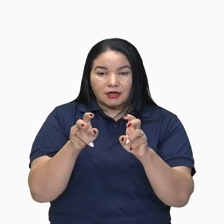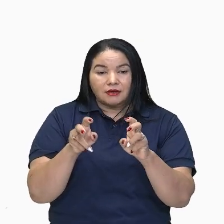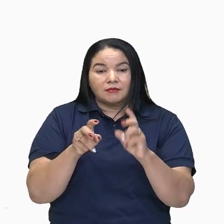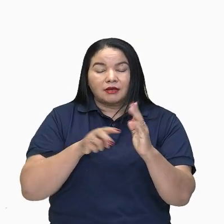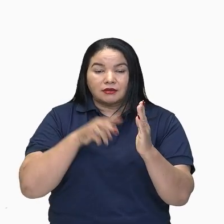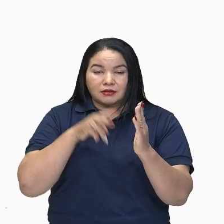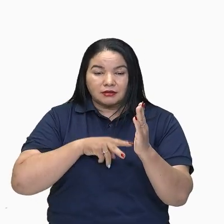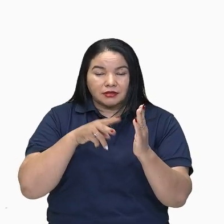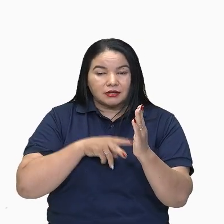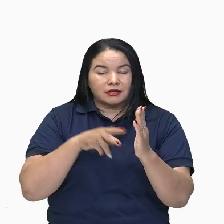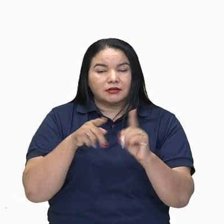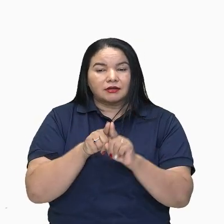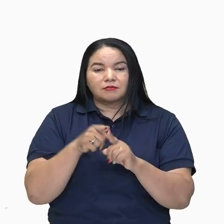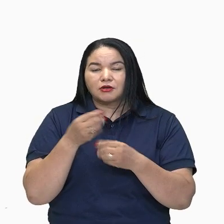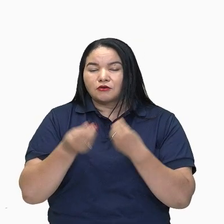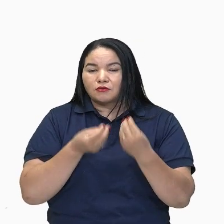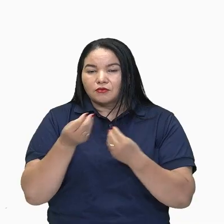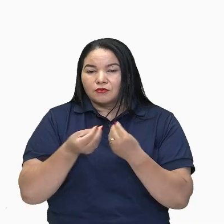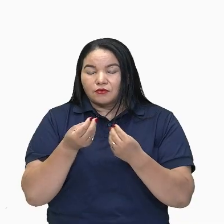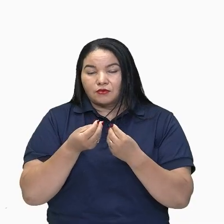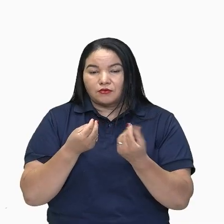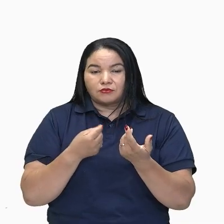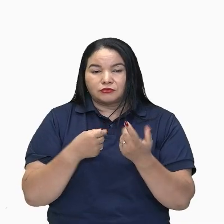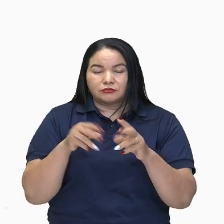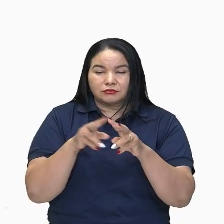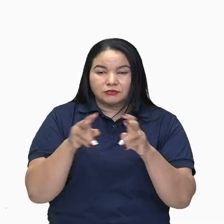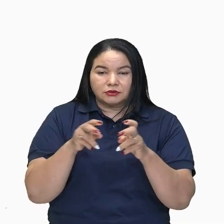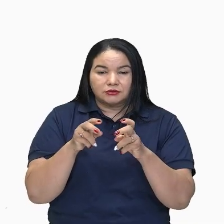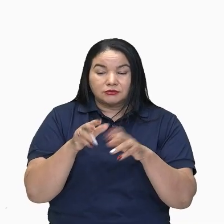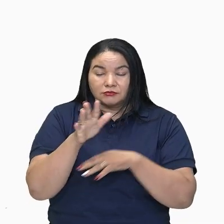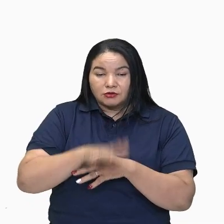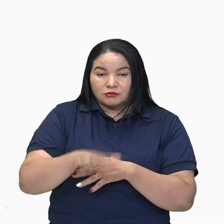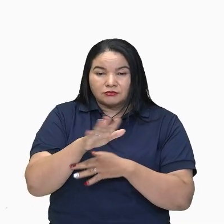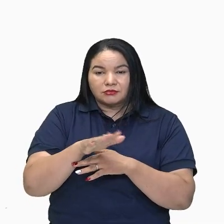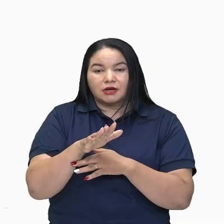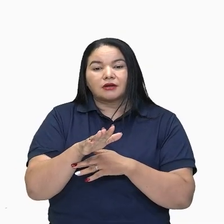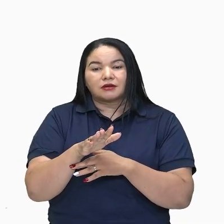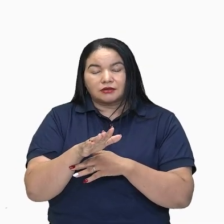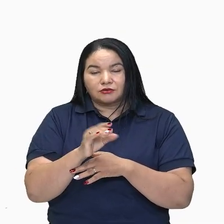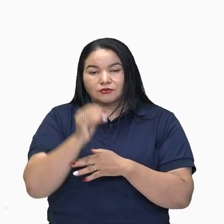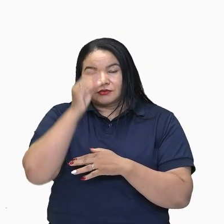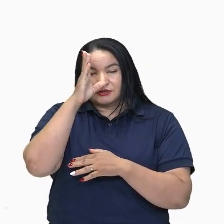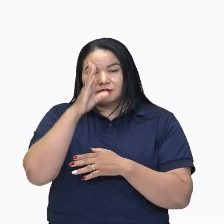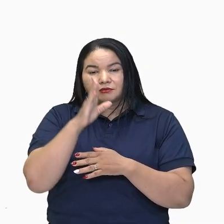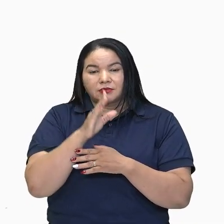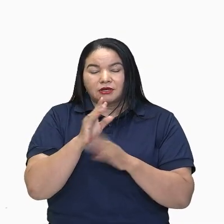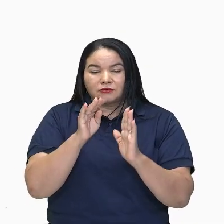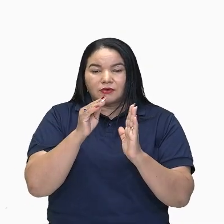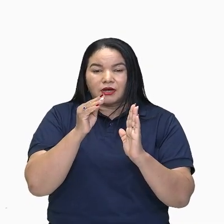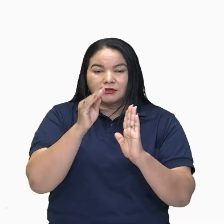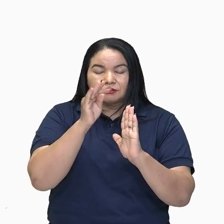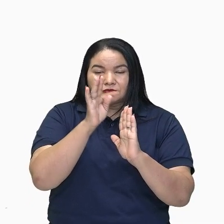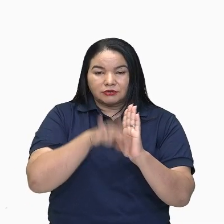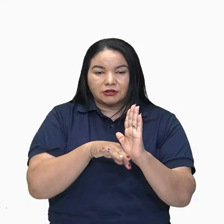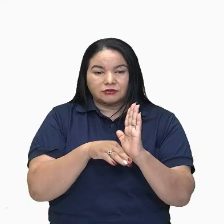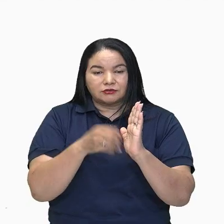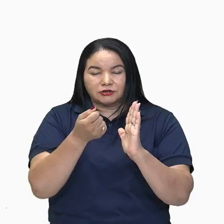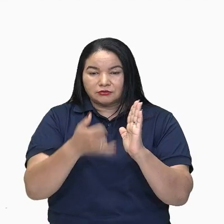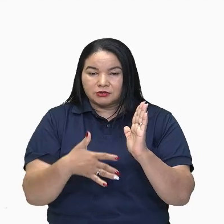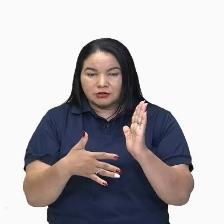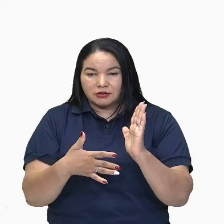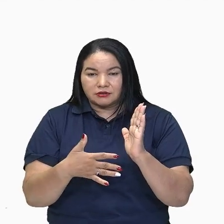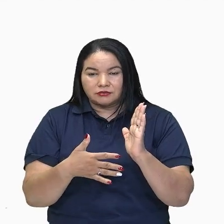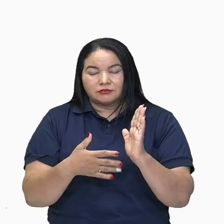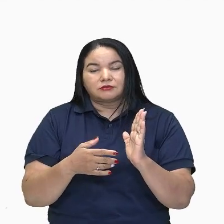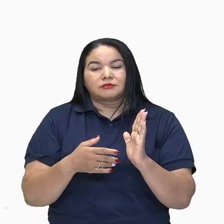amplo, ou seja, qual é o assunto mais amplo, a grande área de conhecimento sobre a qual o texto está falando. Então, percebe que no